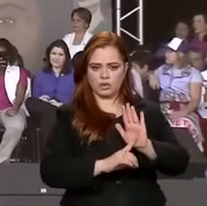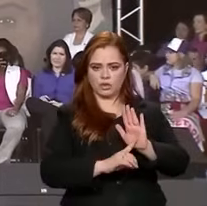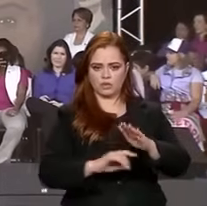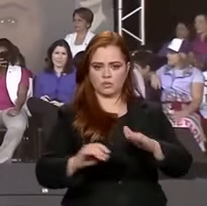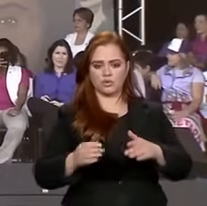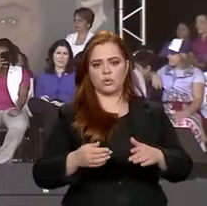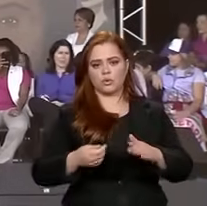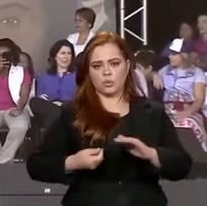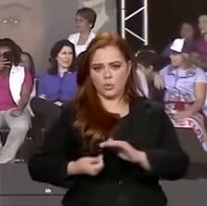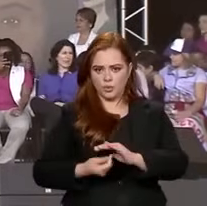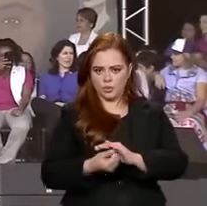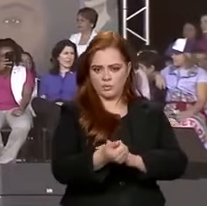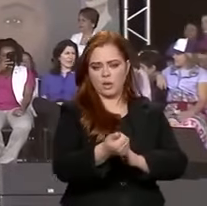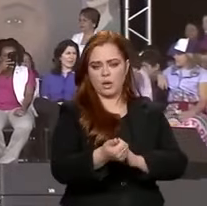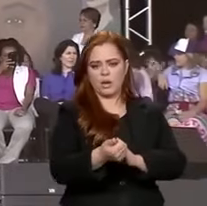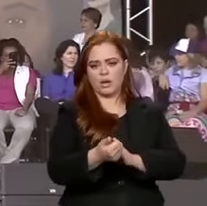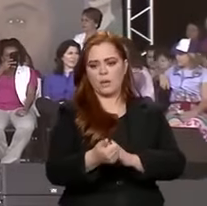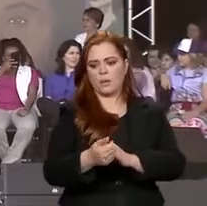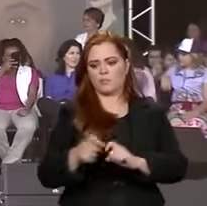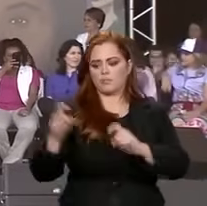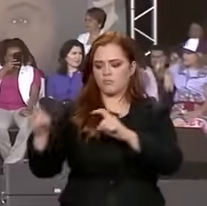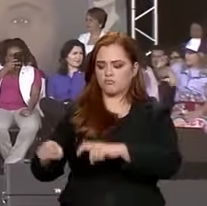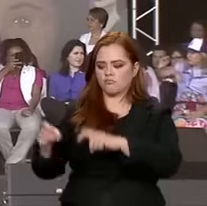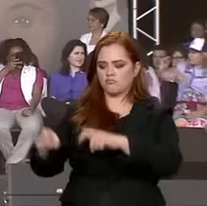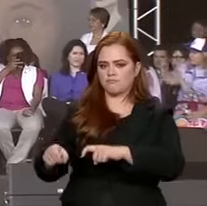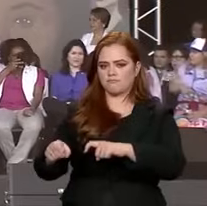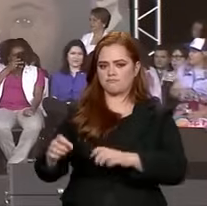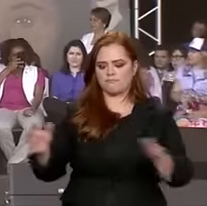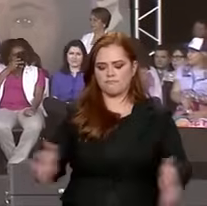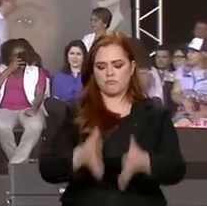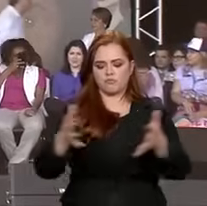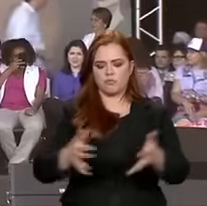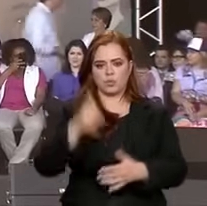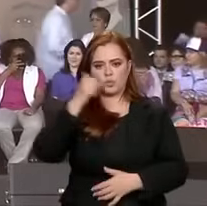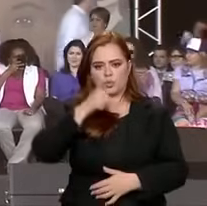o programa Quintais produtivos para mulheres Rurais